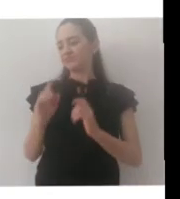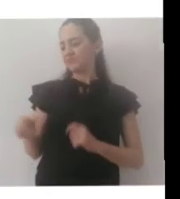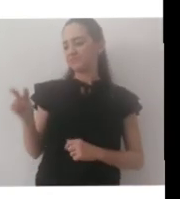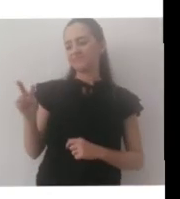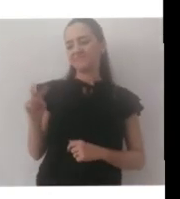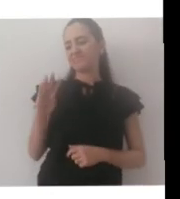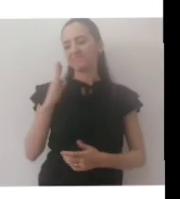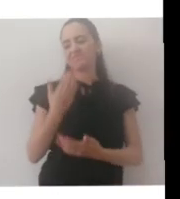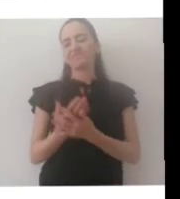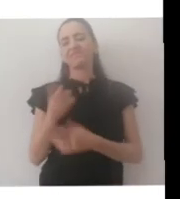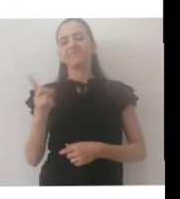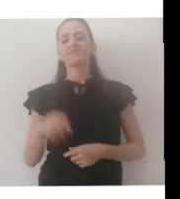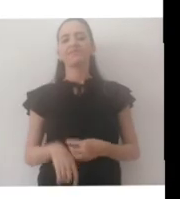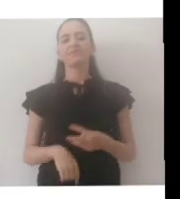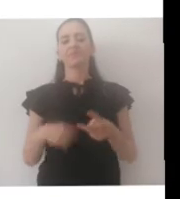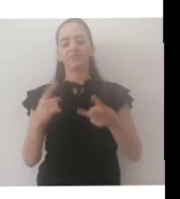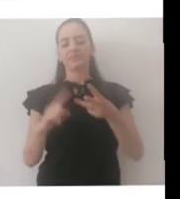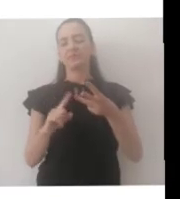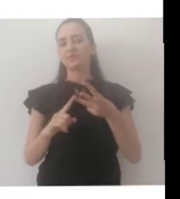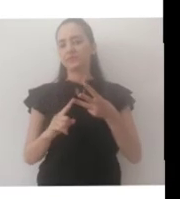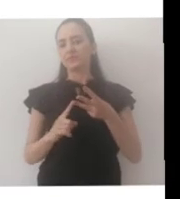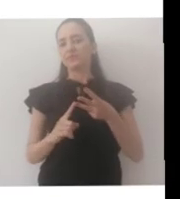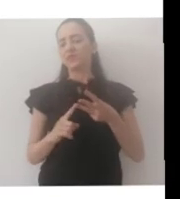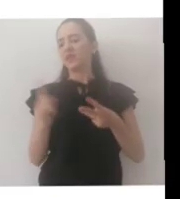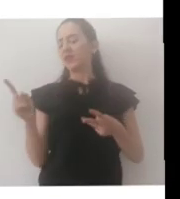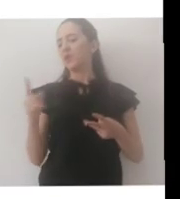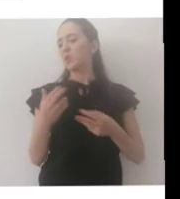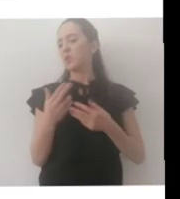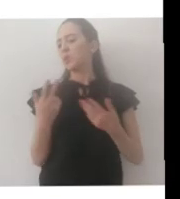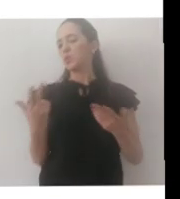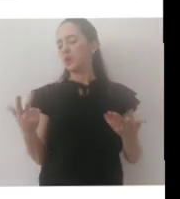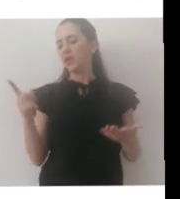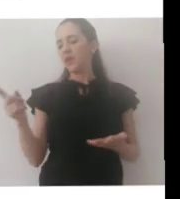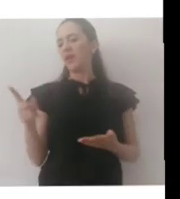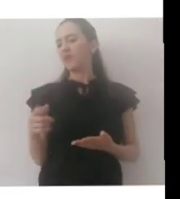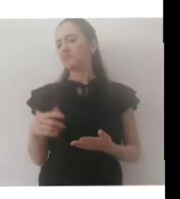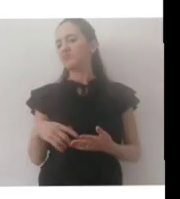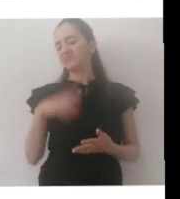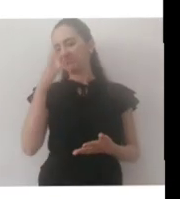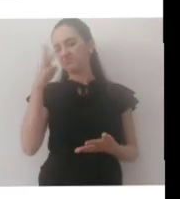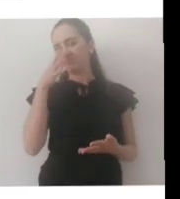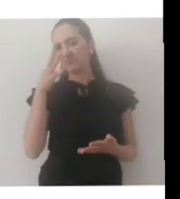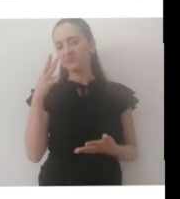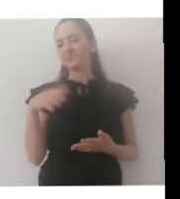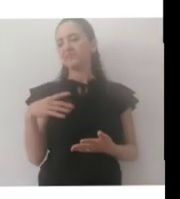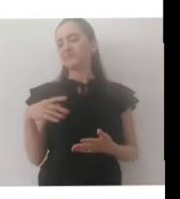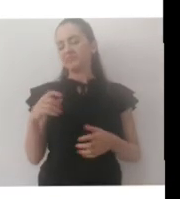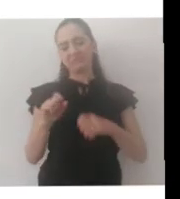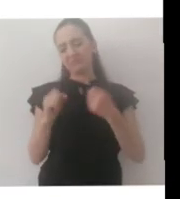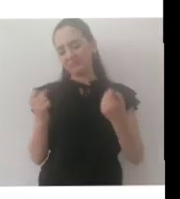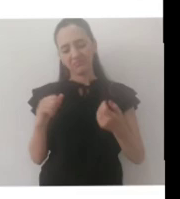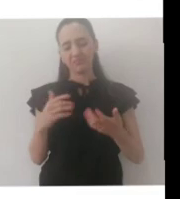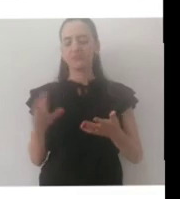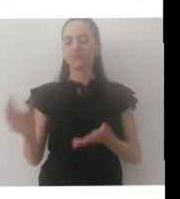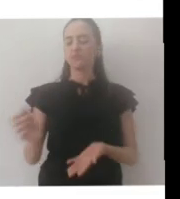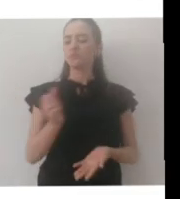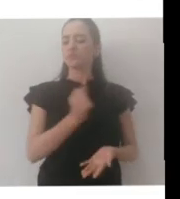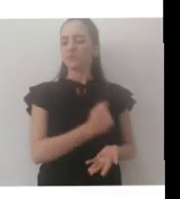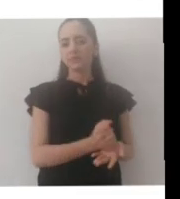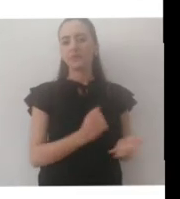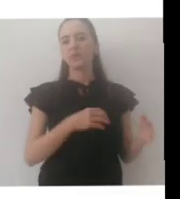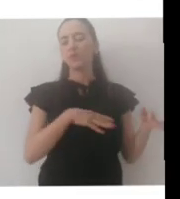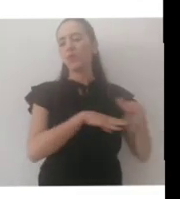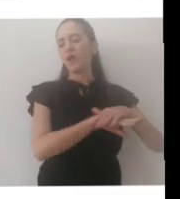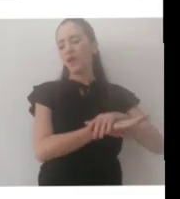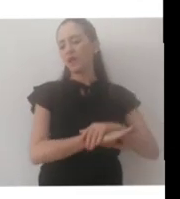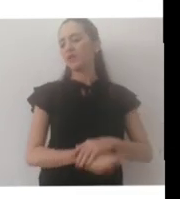que a mentira gera uma desconfiança do grupo. Privar a criança de uma coisa que ela usou mal. A